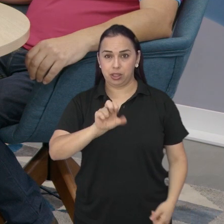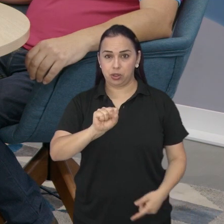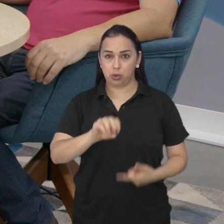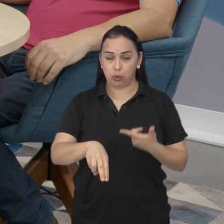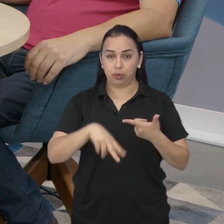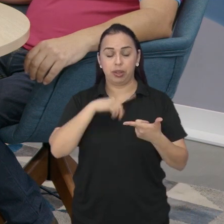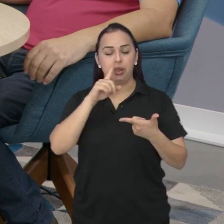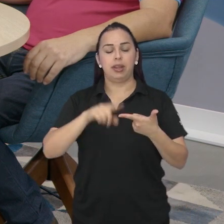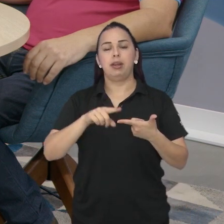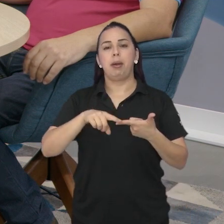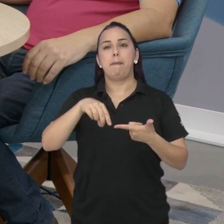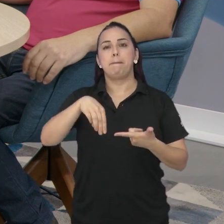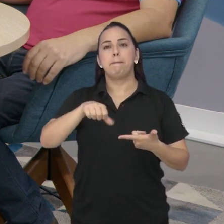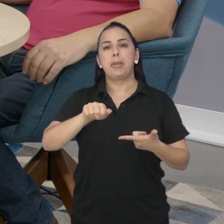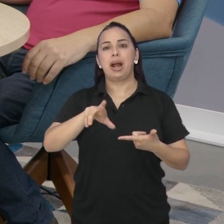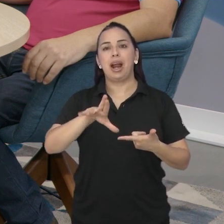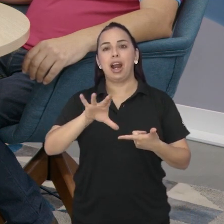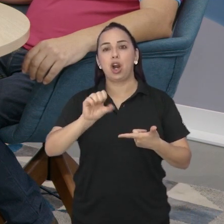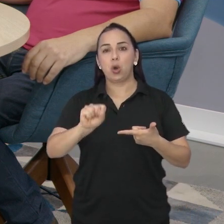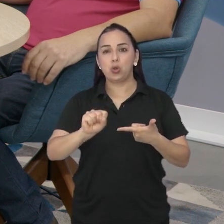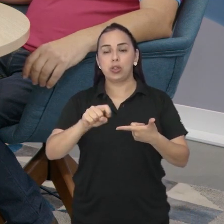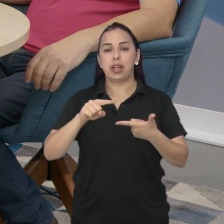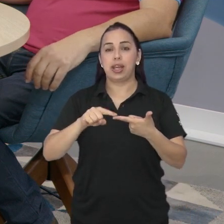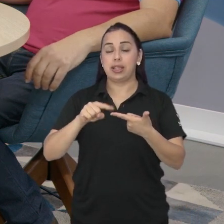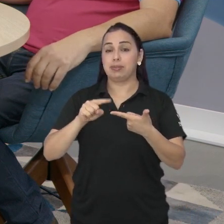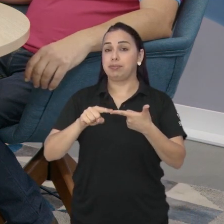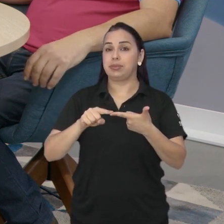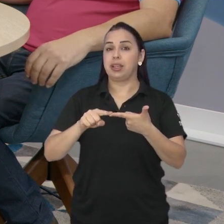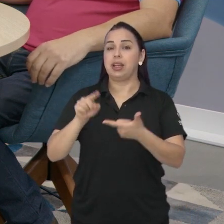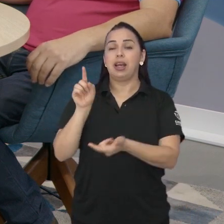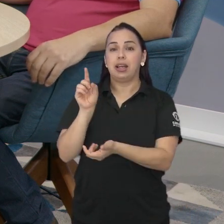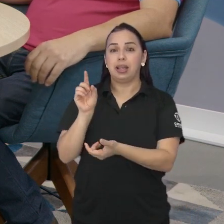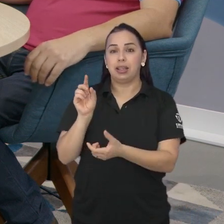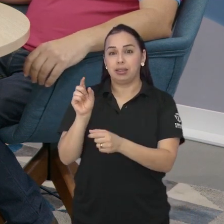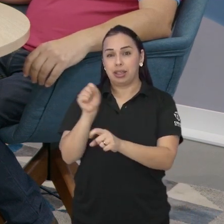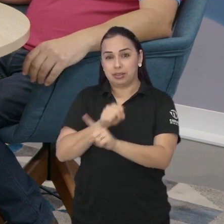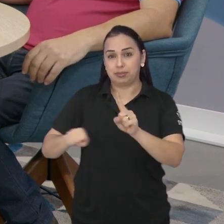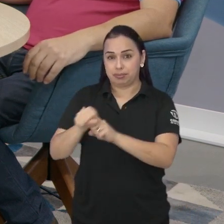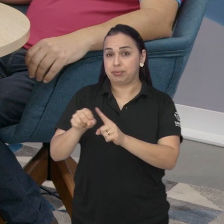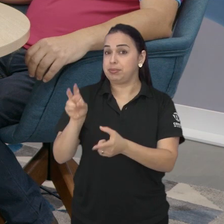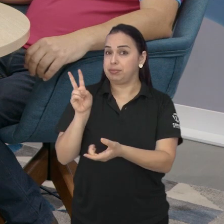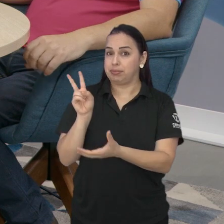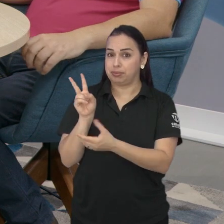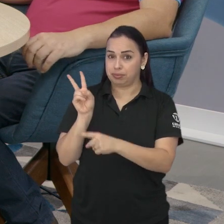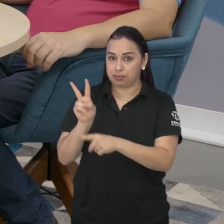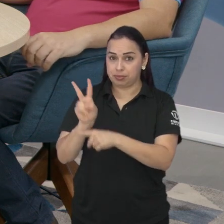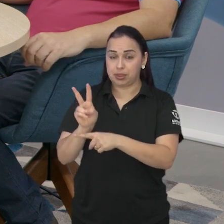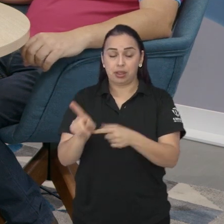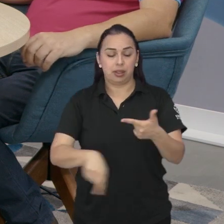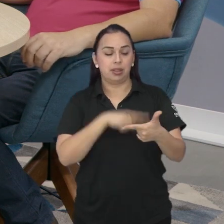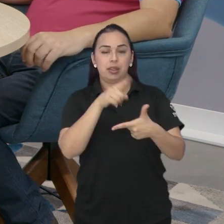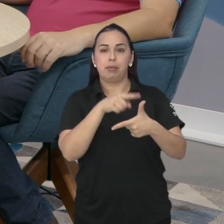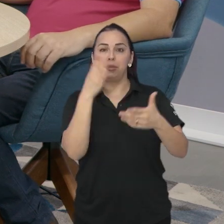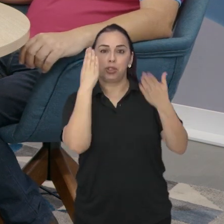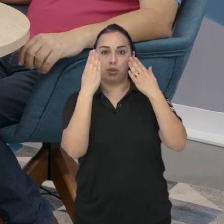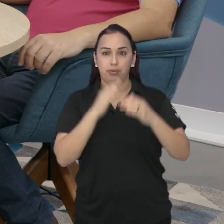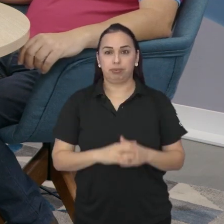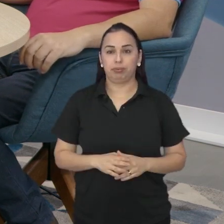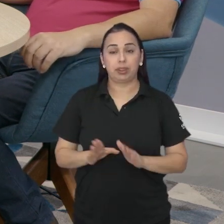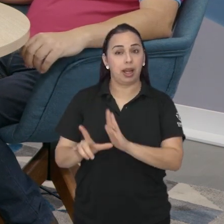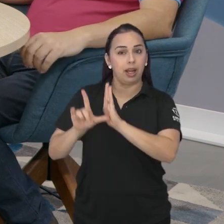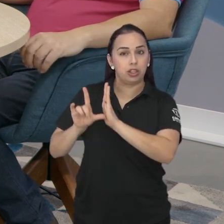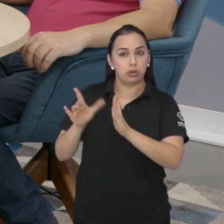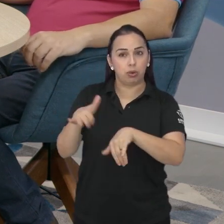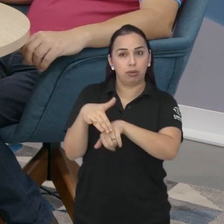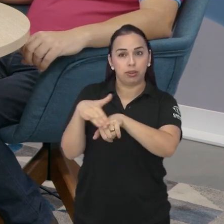e o assistente social Marcos Valdir. Sejam muito bem-vindos. Obrigado. Bom, queria começar, a gente estava falando